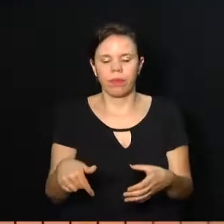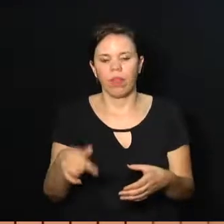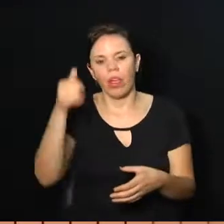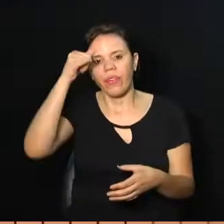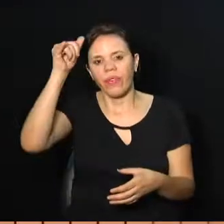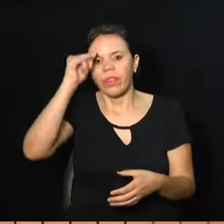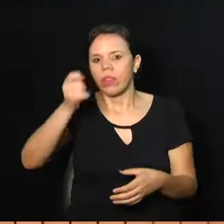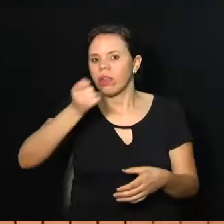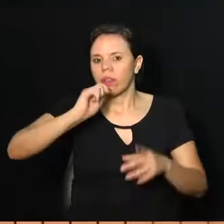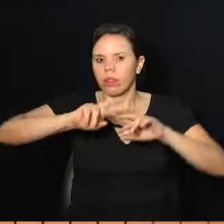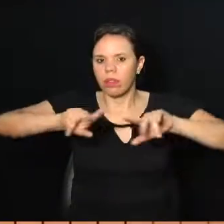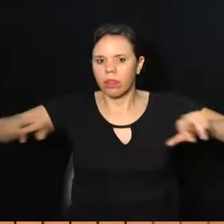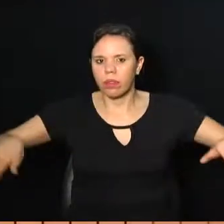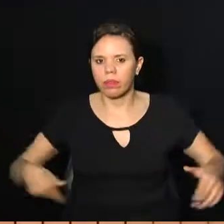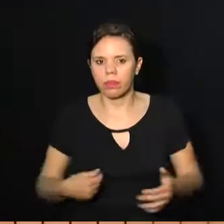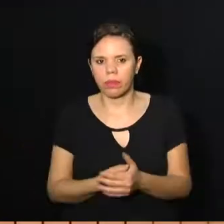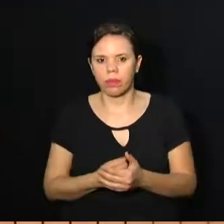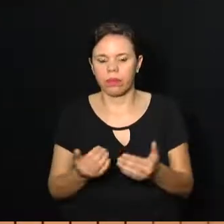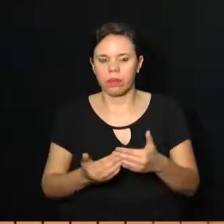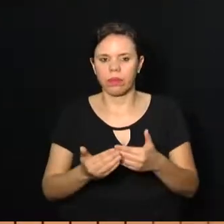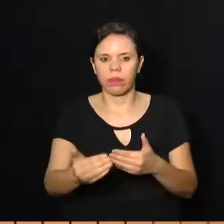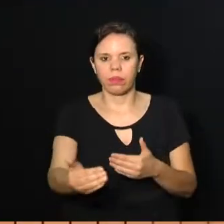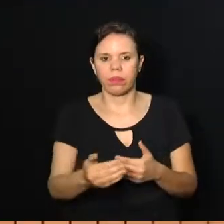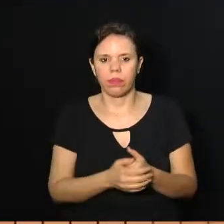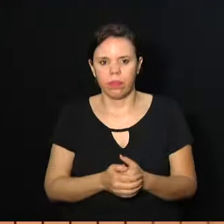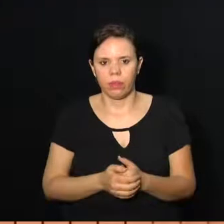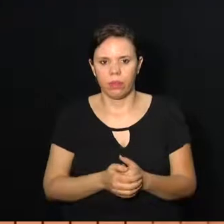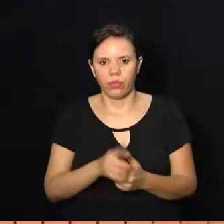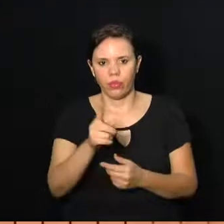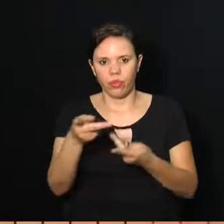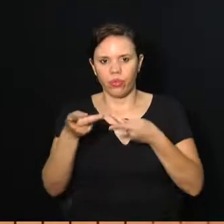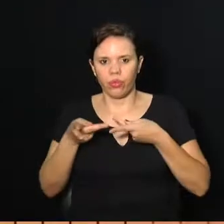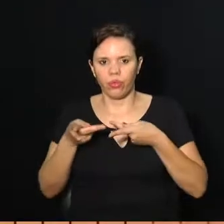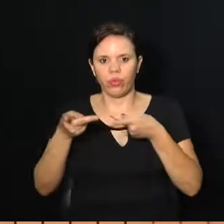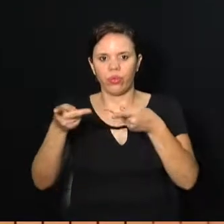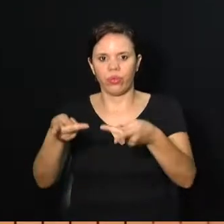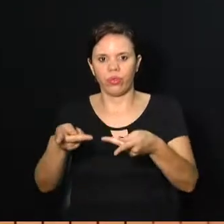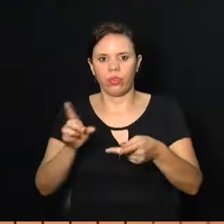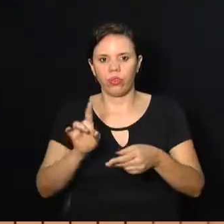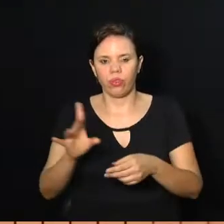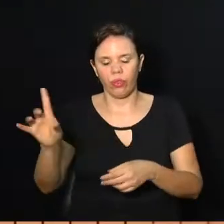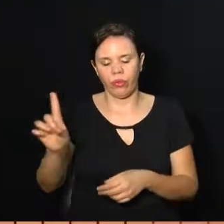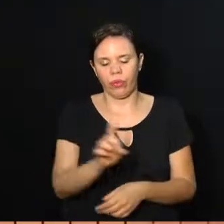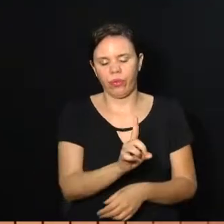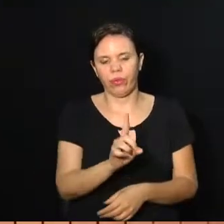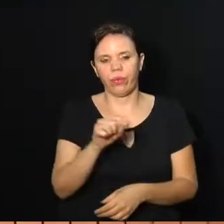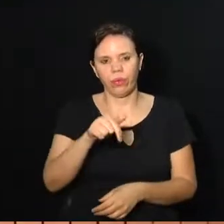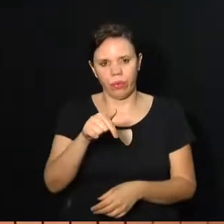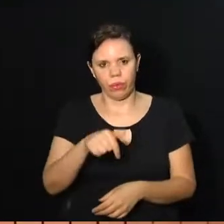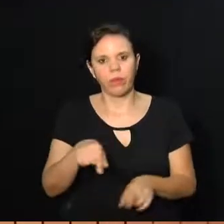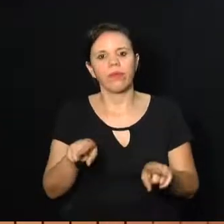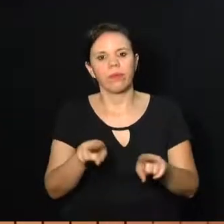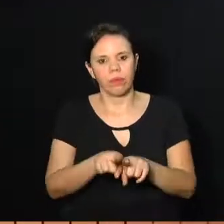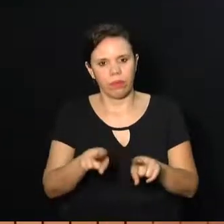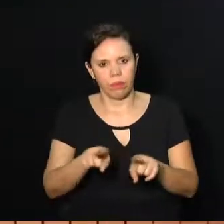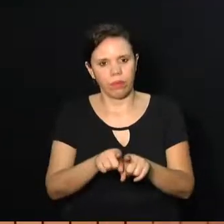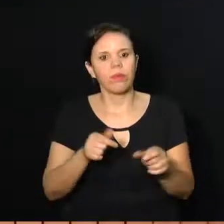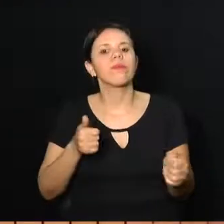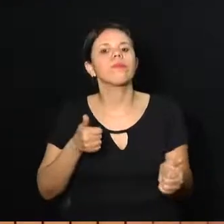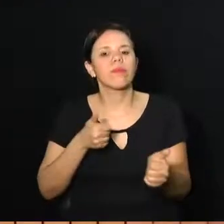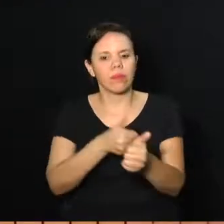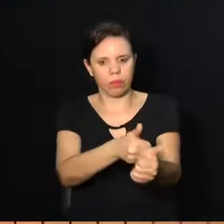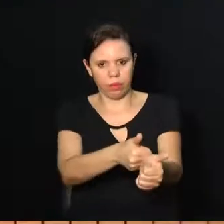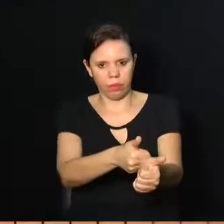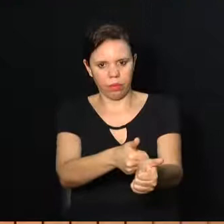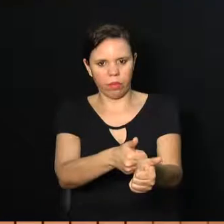às Drogas. Portanto, a partir de agora, você está convidado não só a vir até aqui, mas também acompanhar